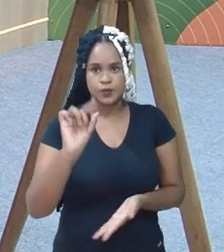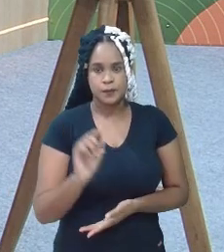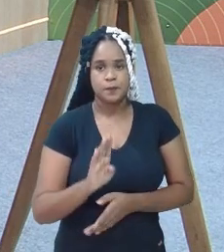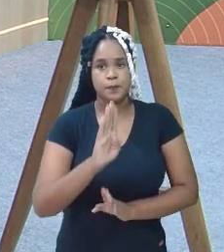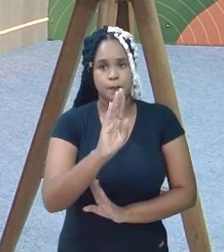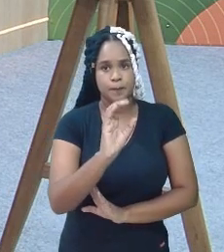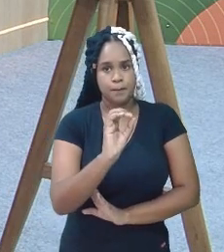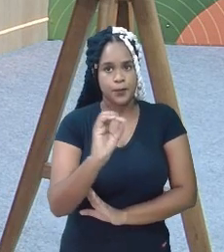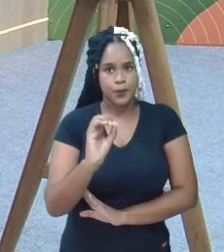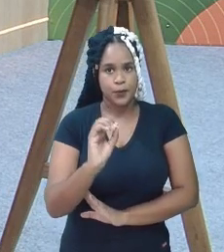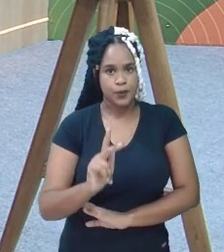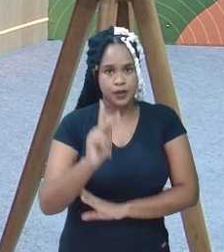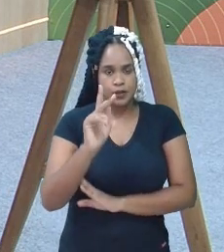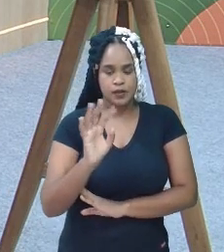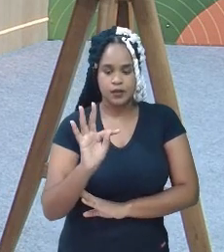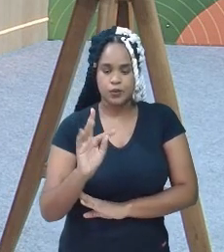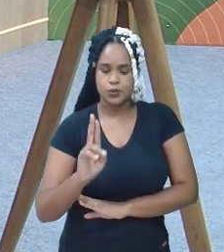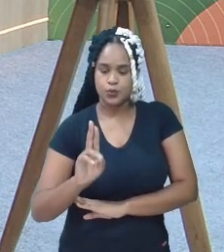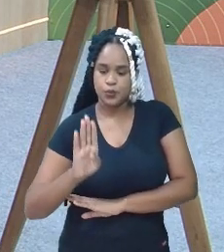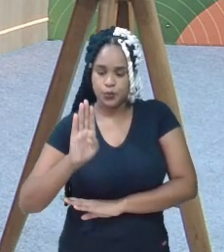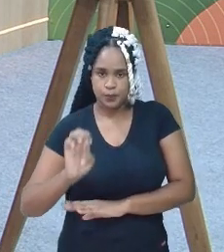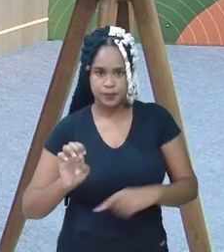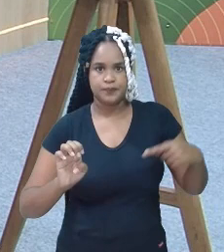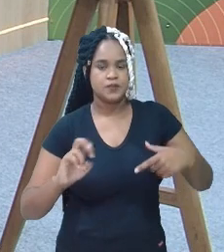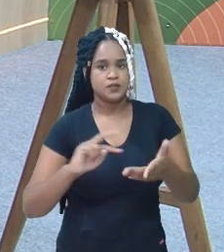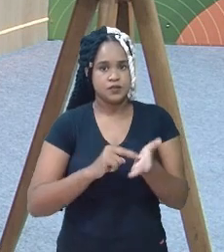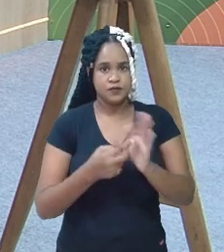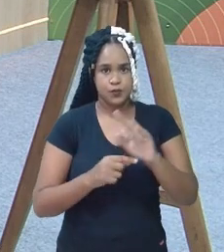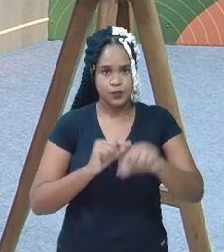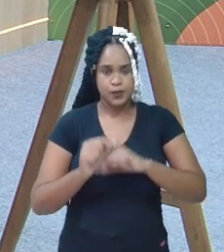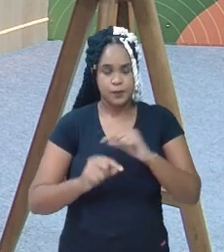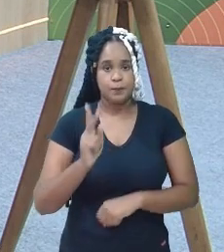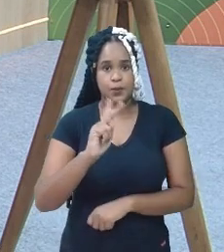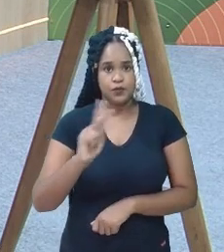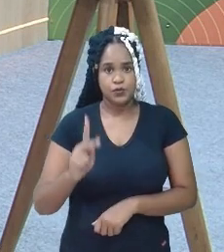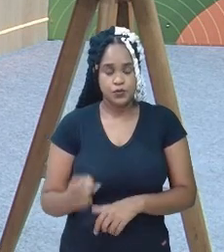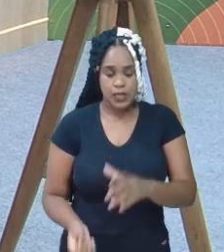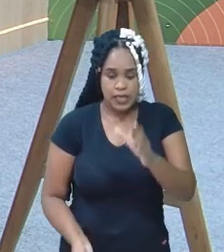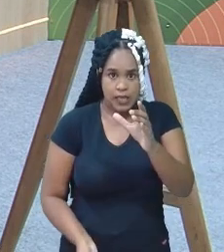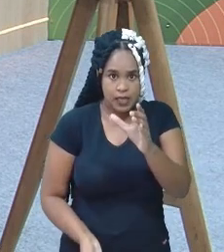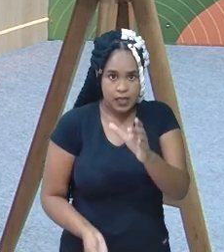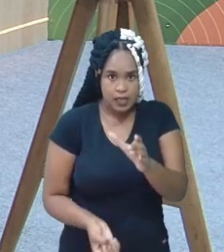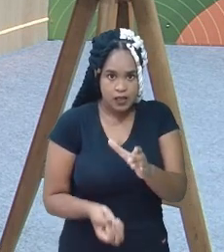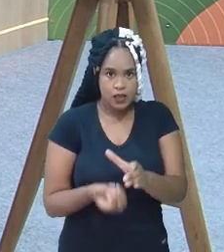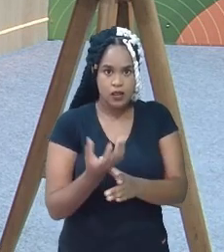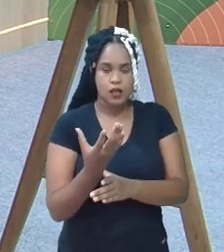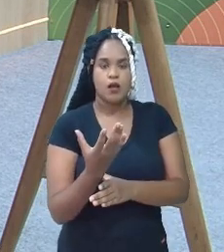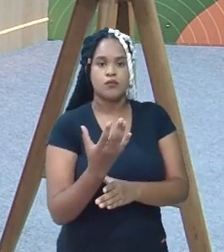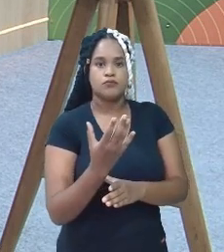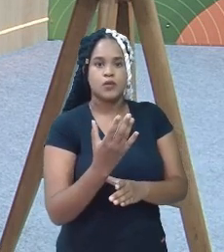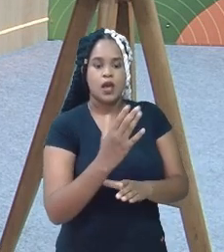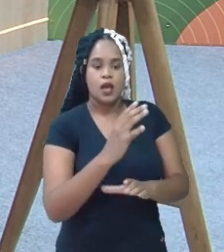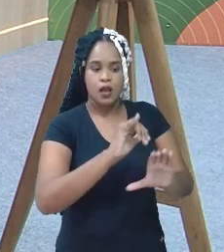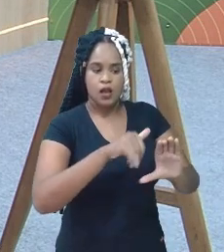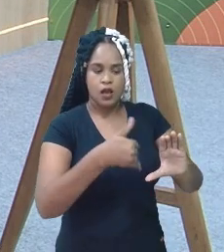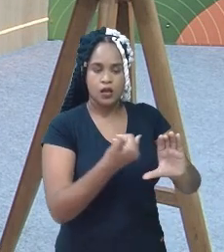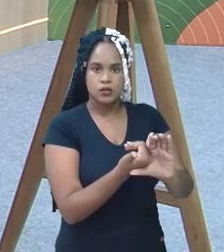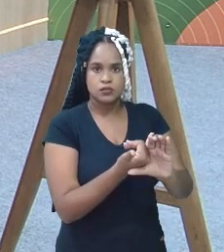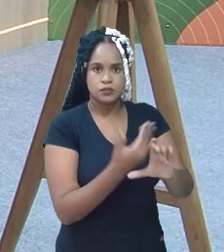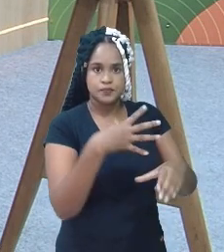BookTube. Então, o professor abriria uma conta no YouTube em nome da sala,